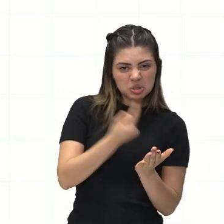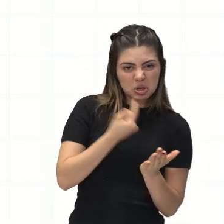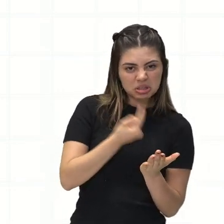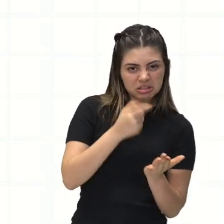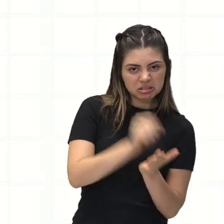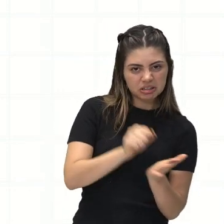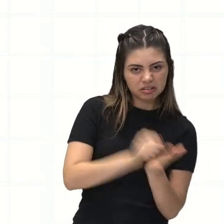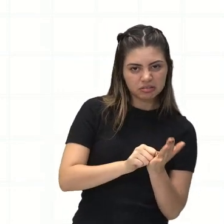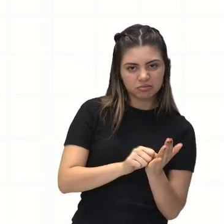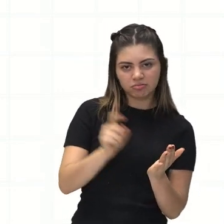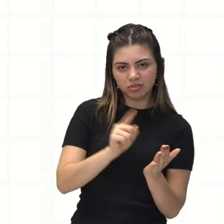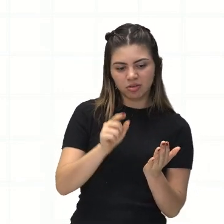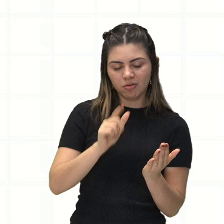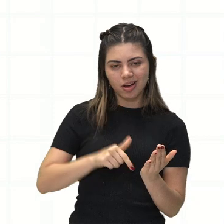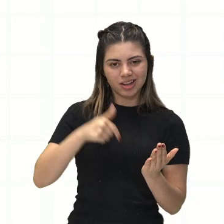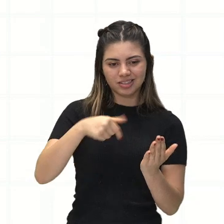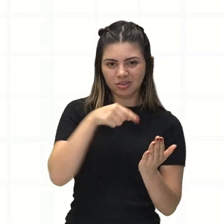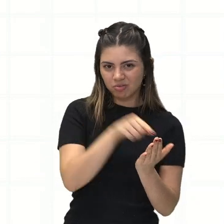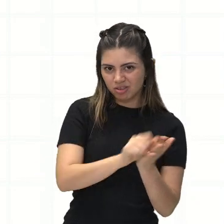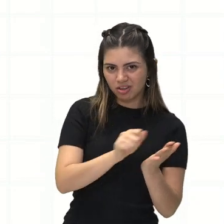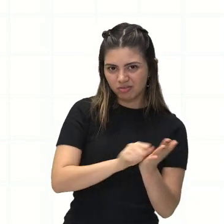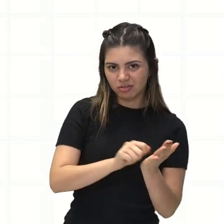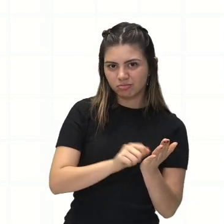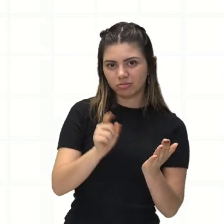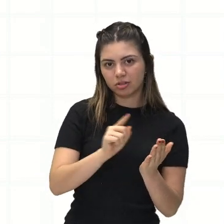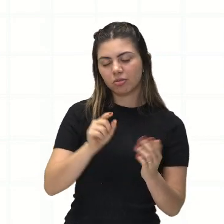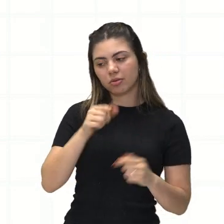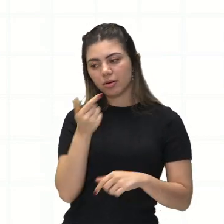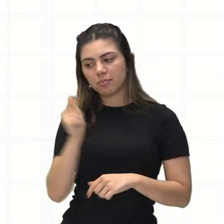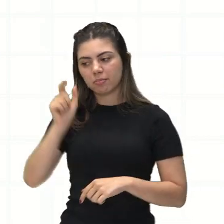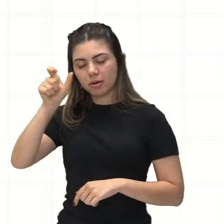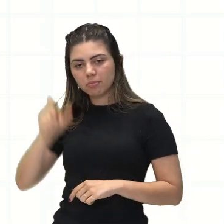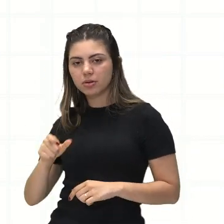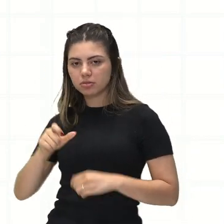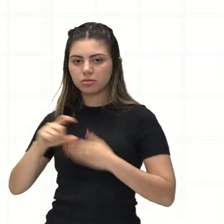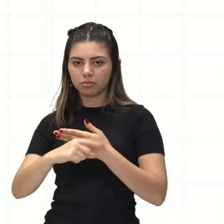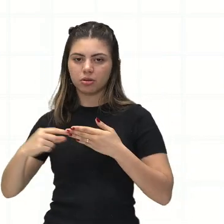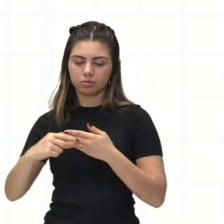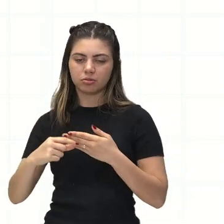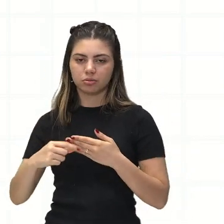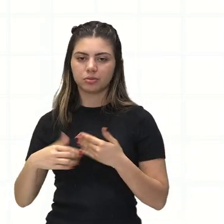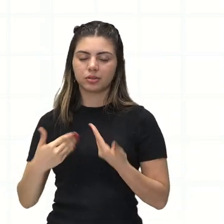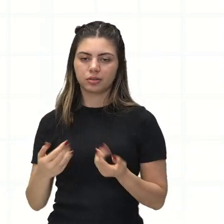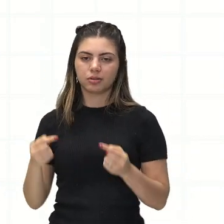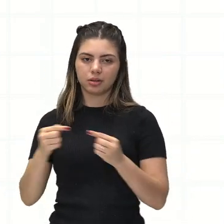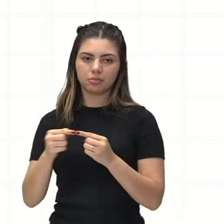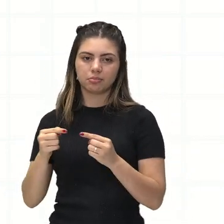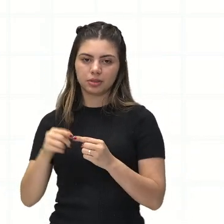escrevendo? Pelo escritor. E aqui eu tenho o meu agente da passiva.